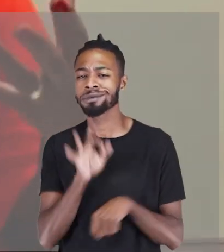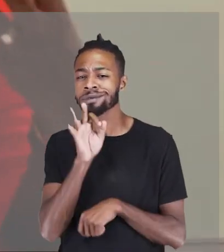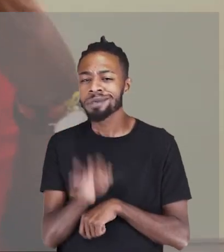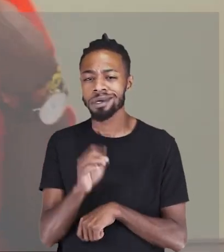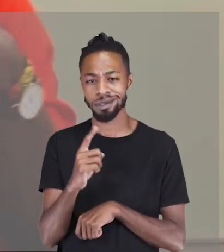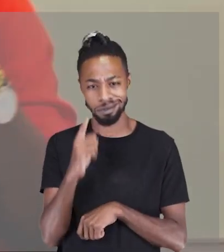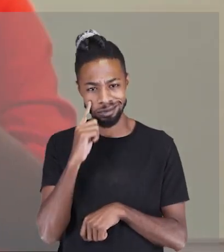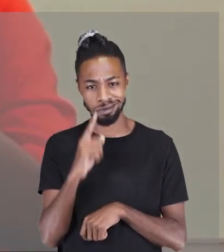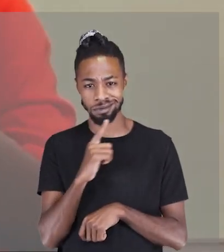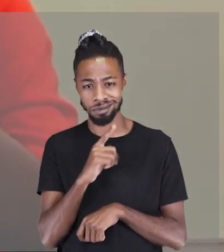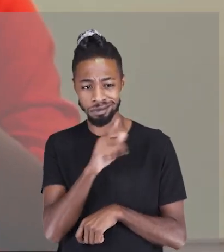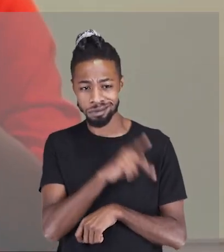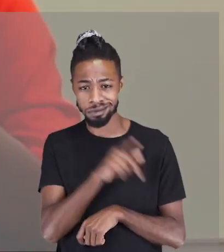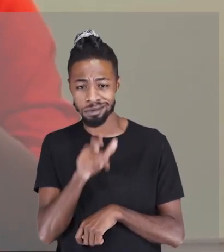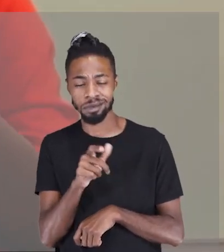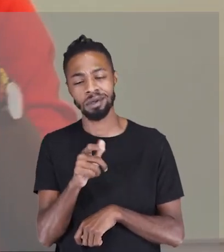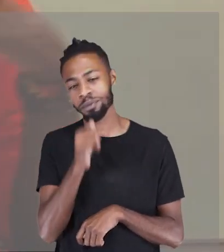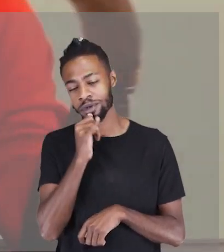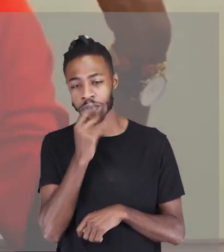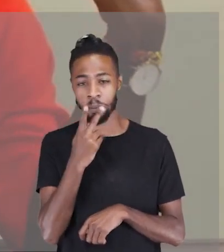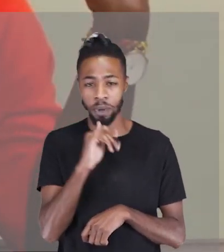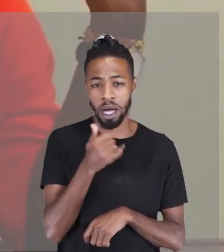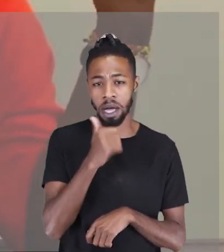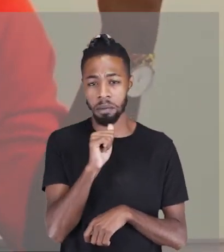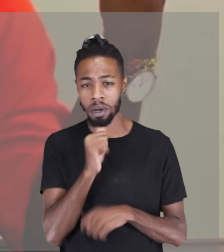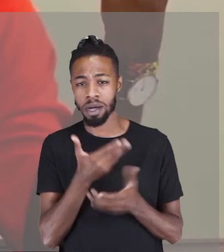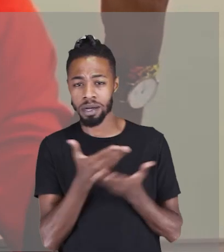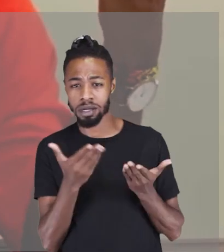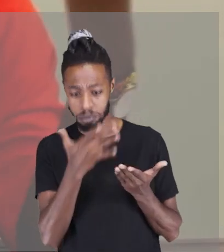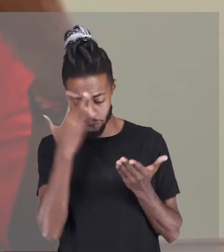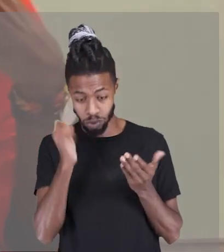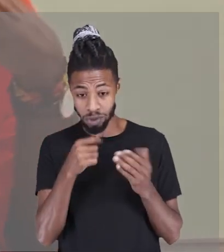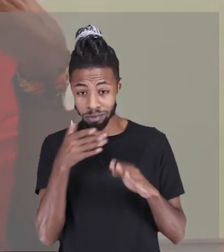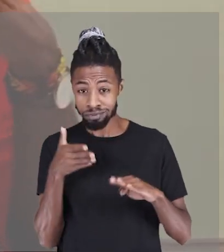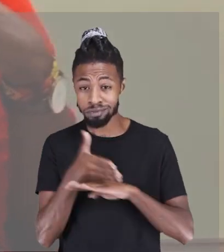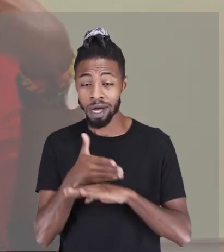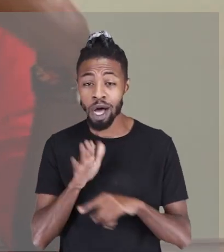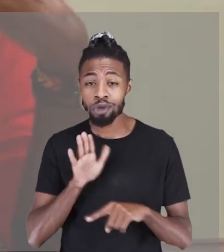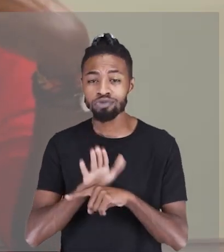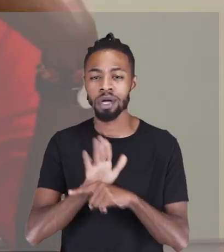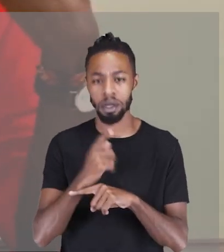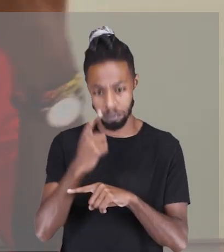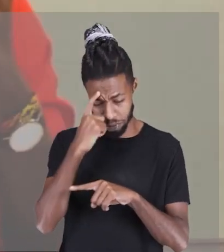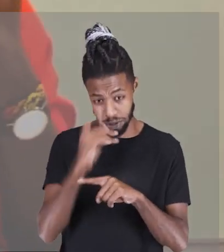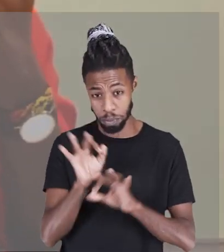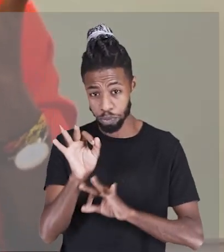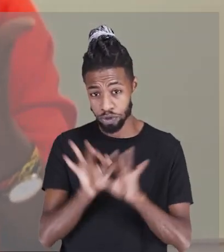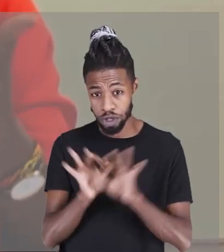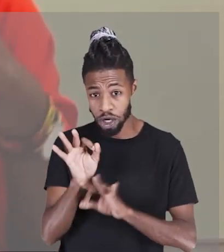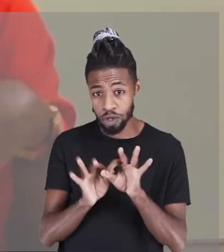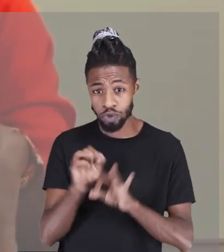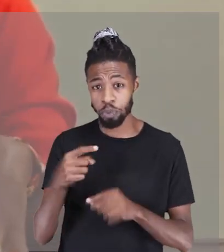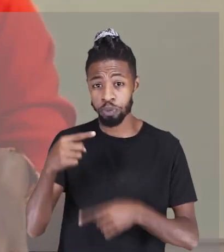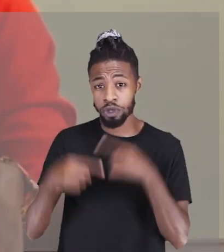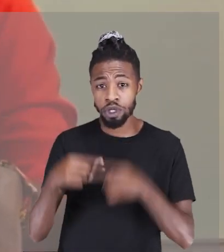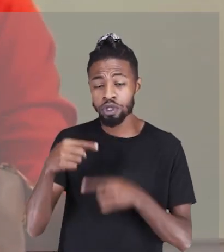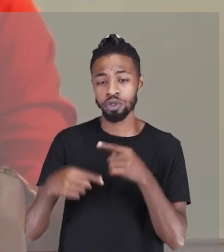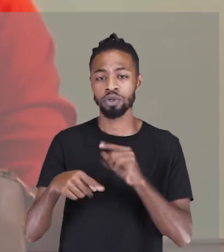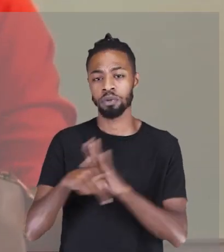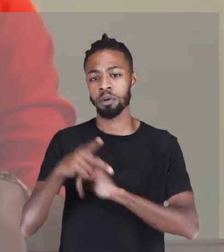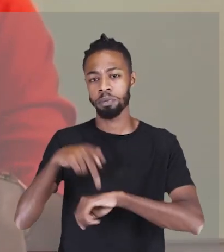fato envolve esses sujeitos como pessoas que podem ajudar a pensar o